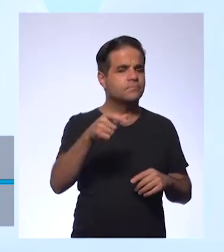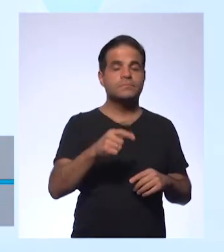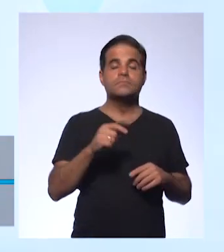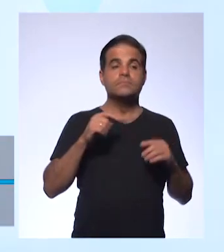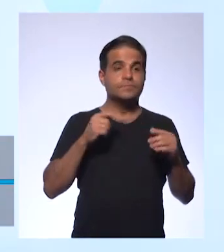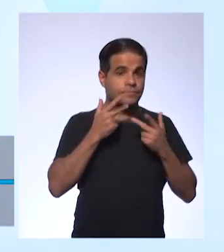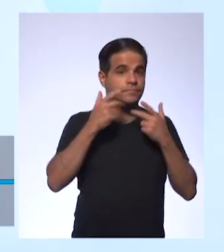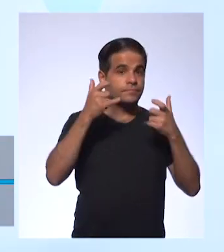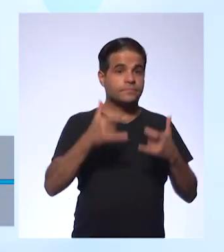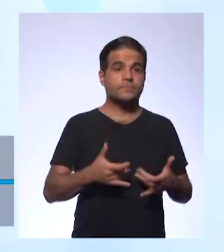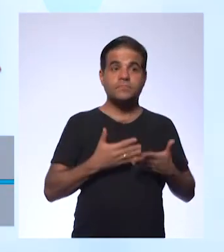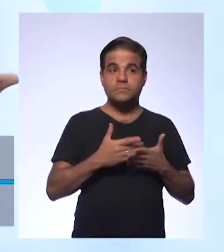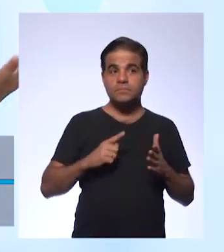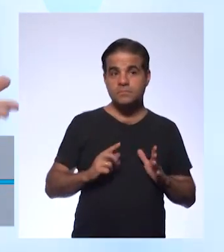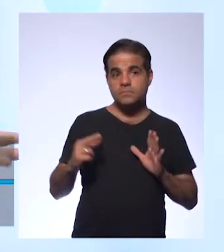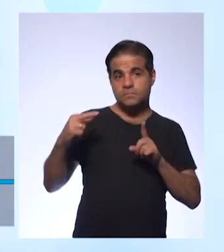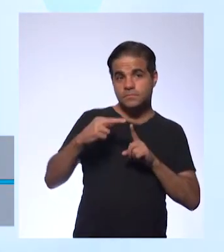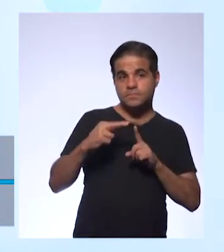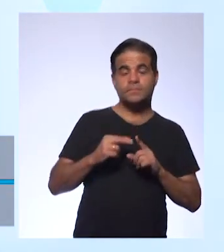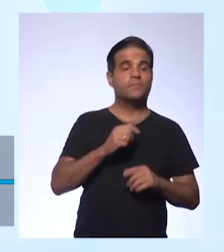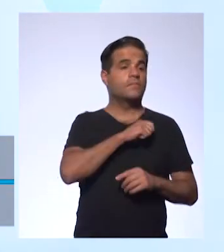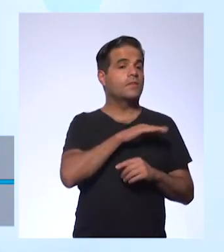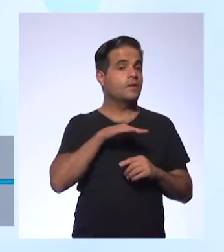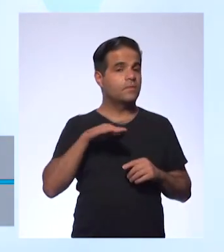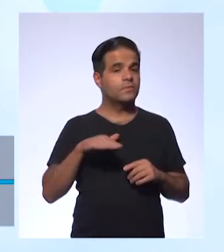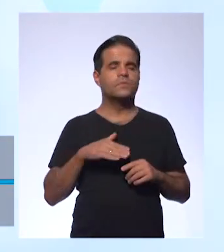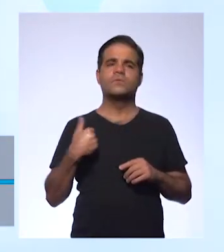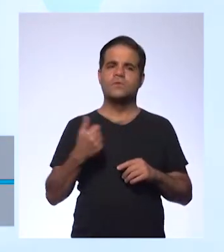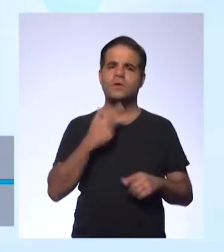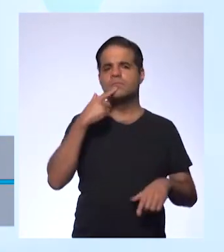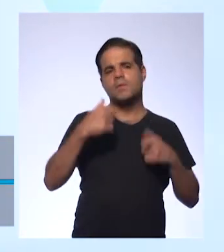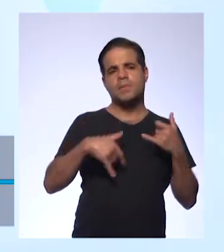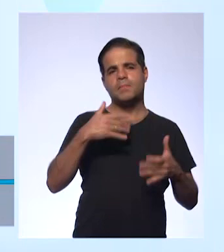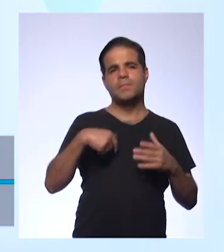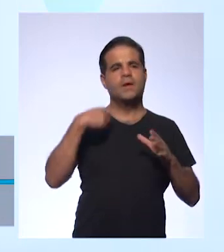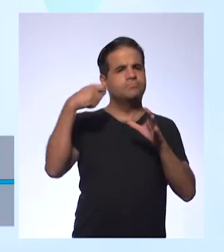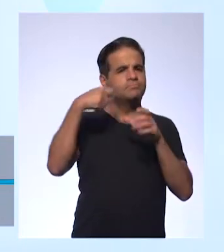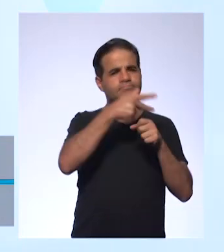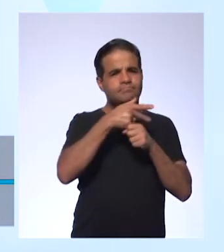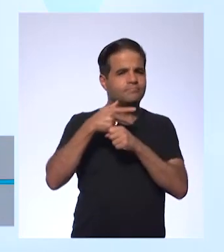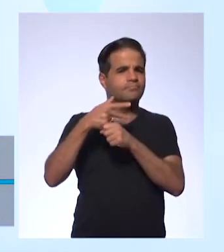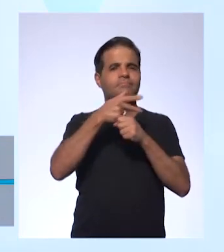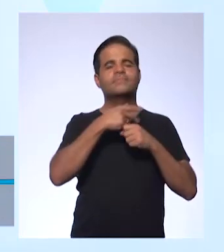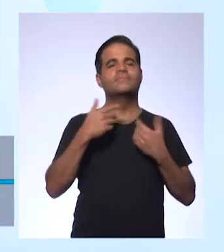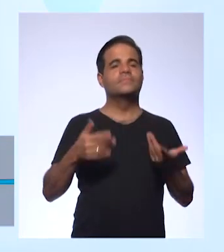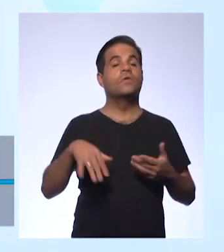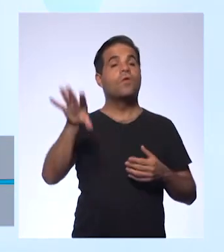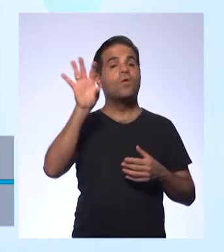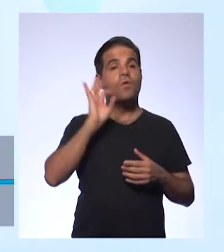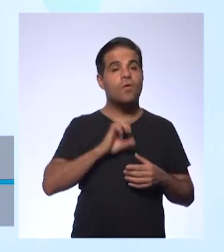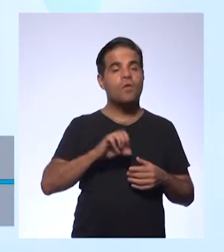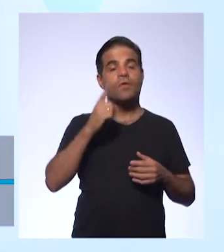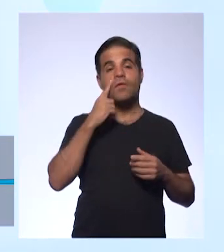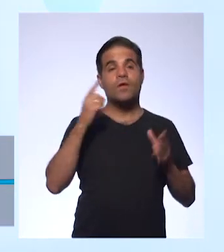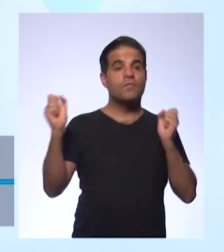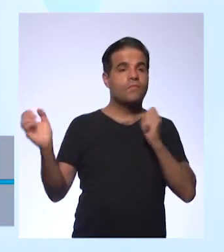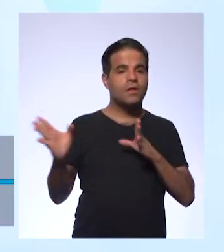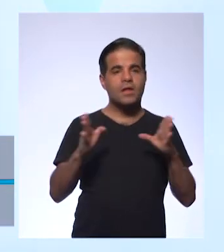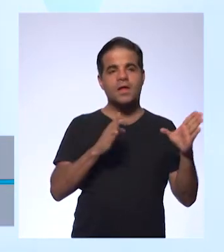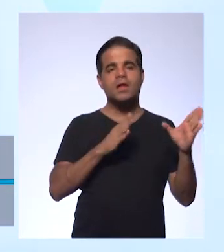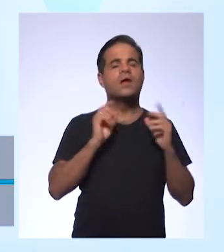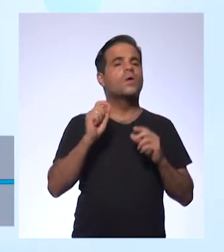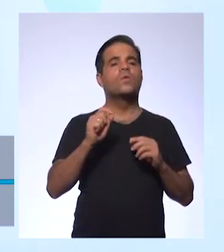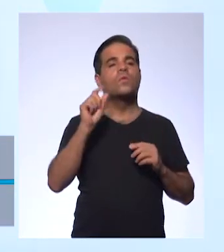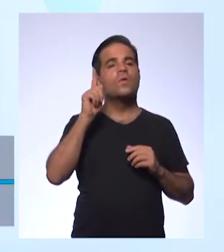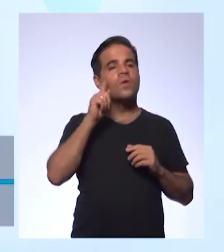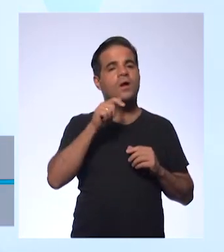para vocês, eu tenho aqui uma representante dos alunos, para a gente não ficar falando só com as câmeras, né? Nós vamos ouvir, então, agora o